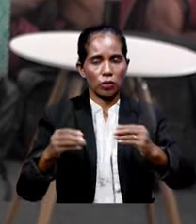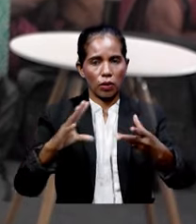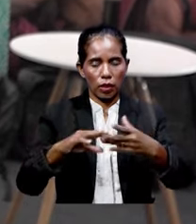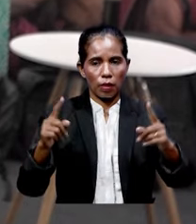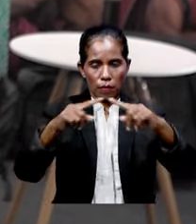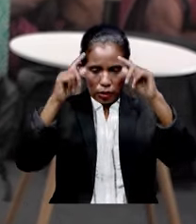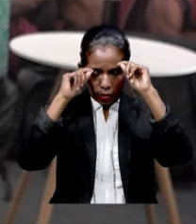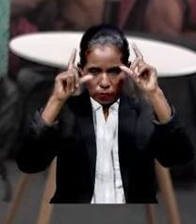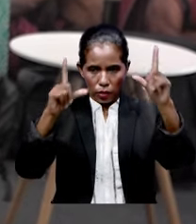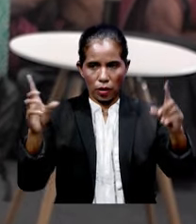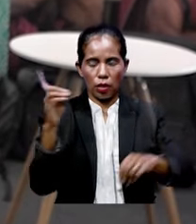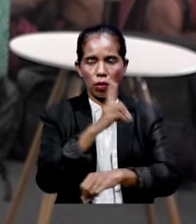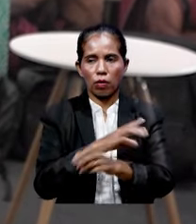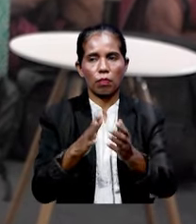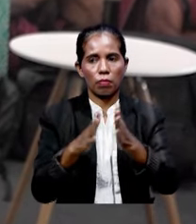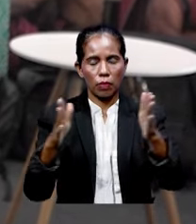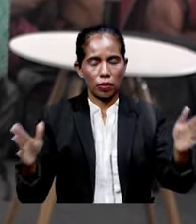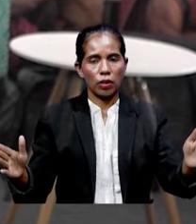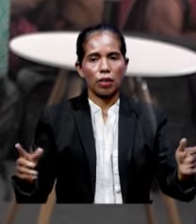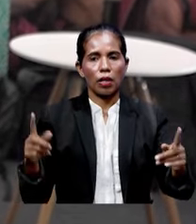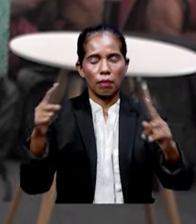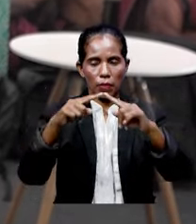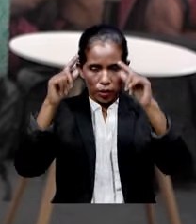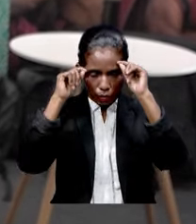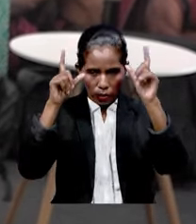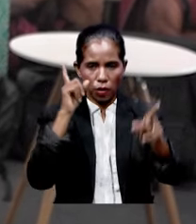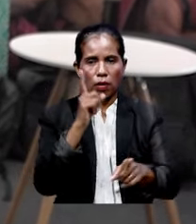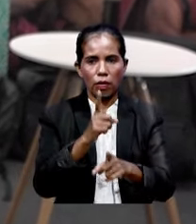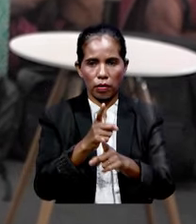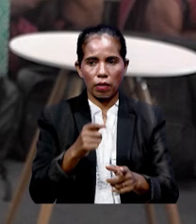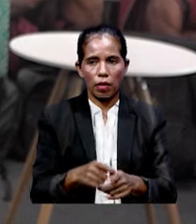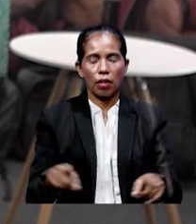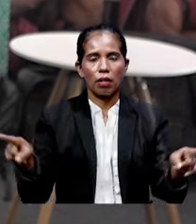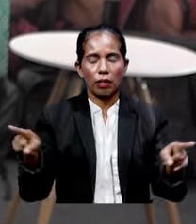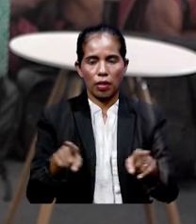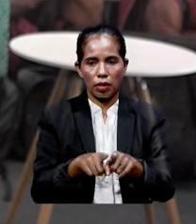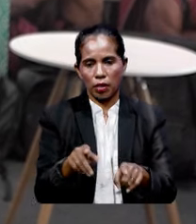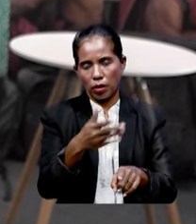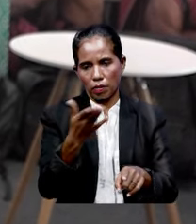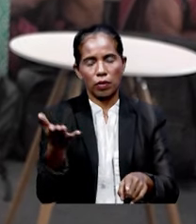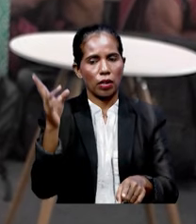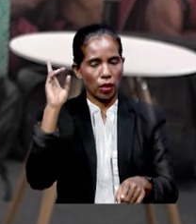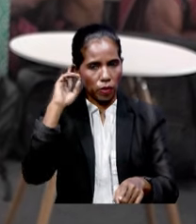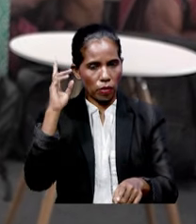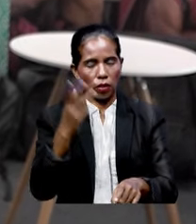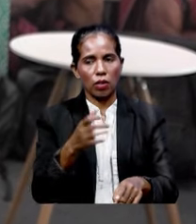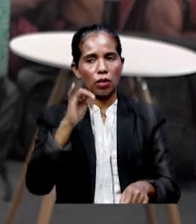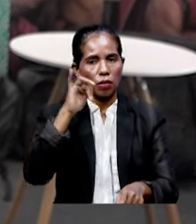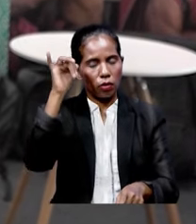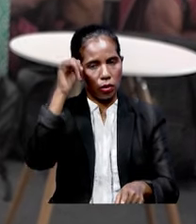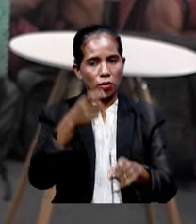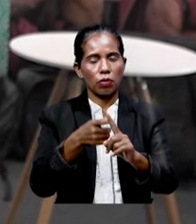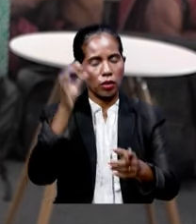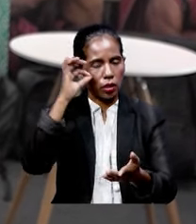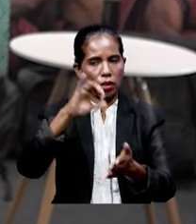nune mosa loron bo tida ba Timor-Leste. Mas claro, Anessa Itavotsi Rona, Orsejus e